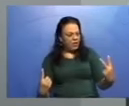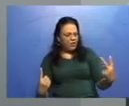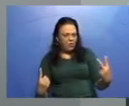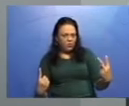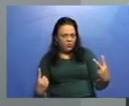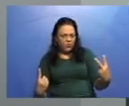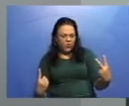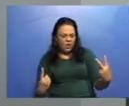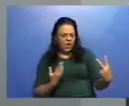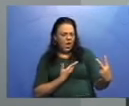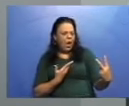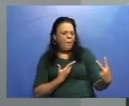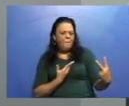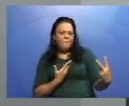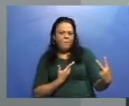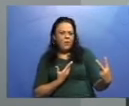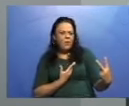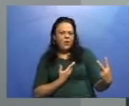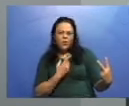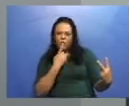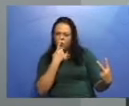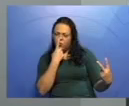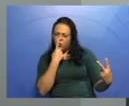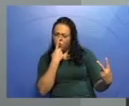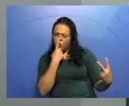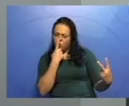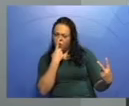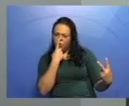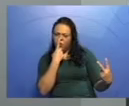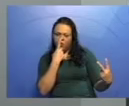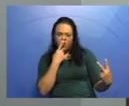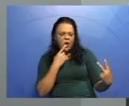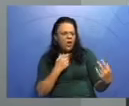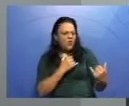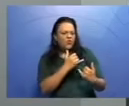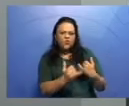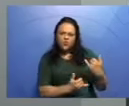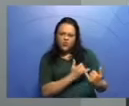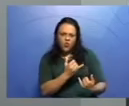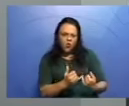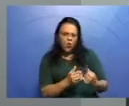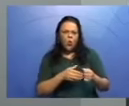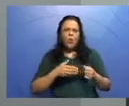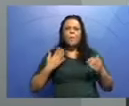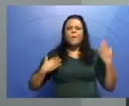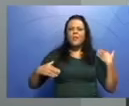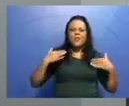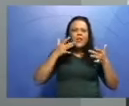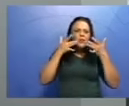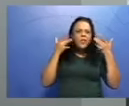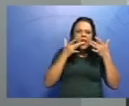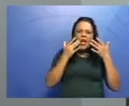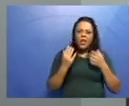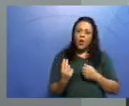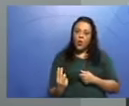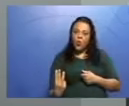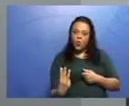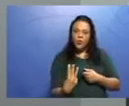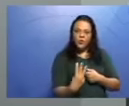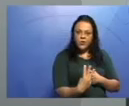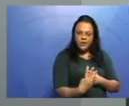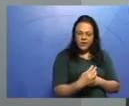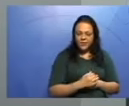começam a fazer jogos juntos, ir a teatros juntos. E o que acontece? Há 2